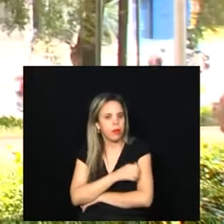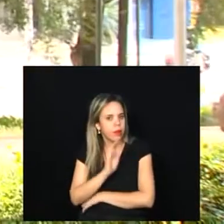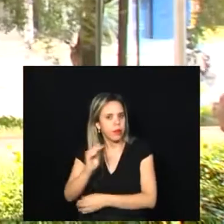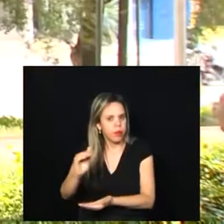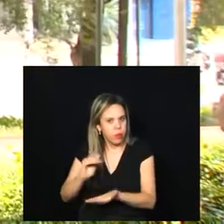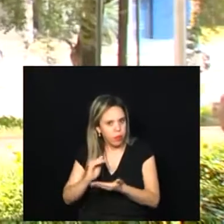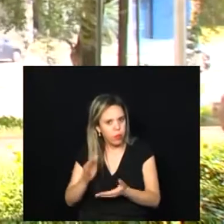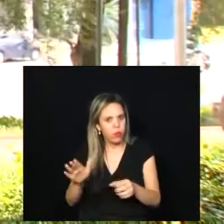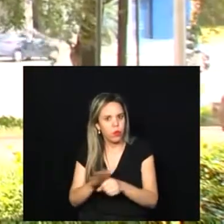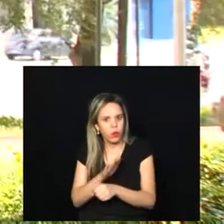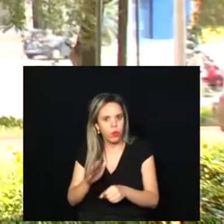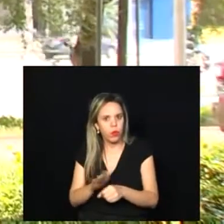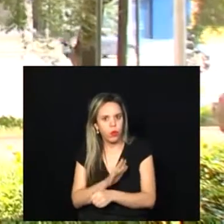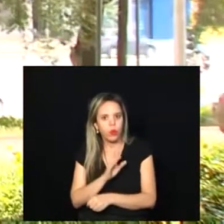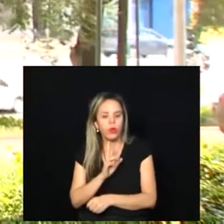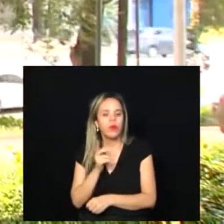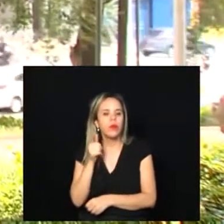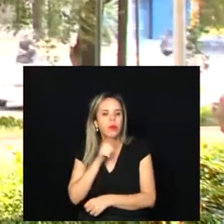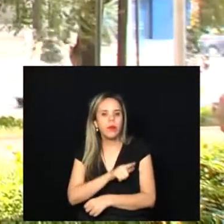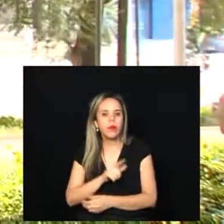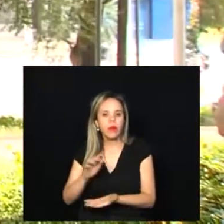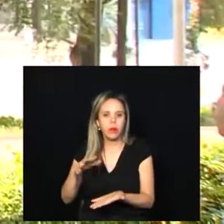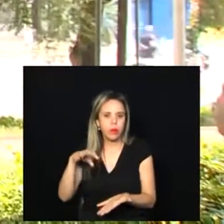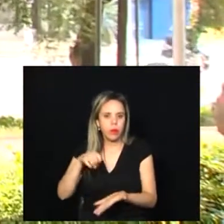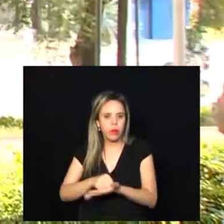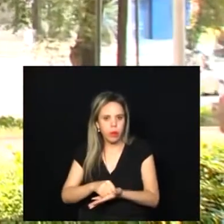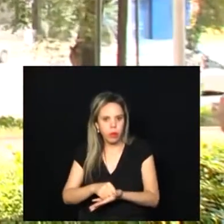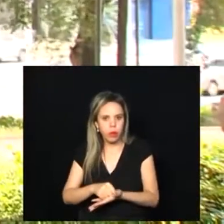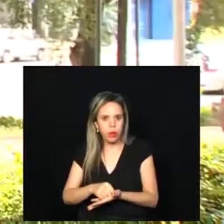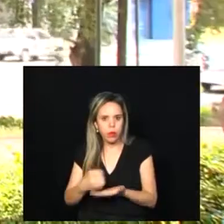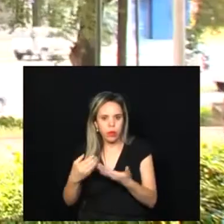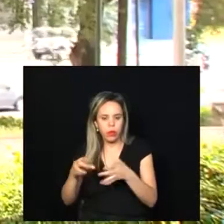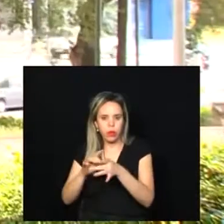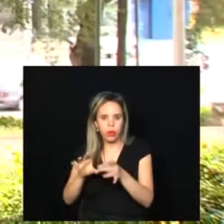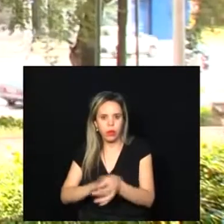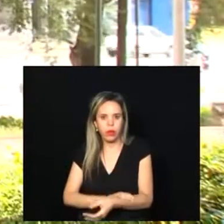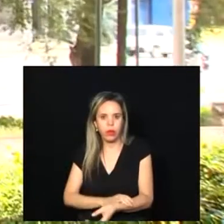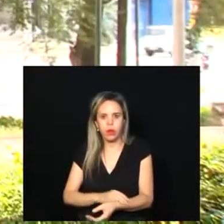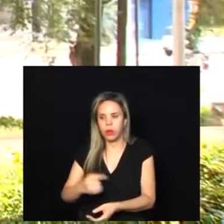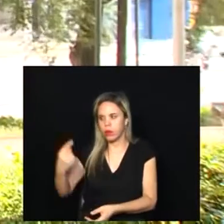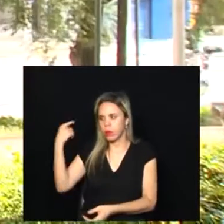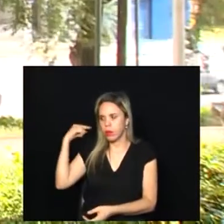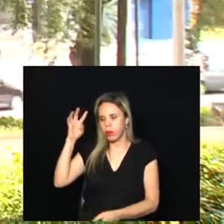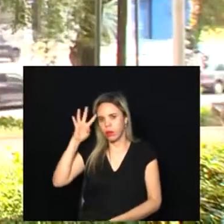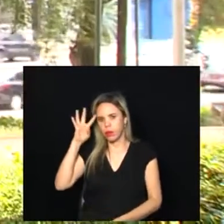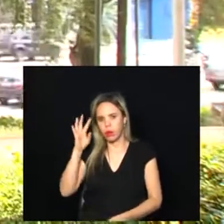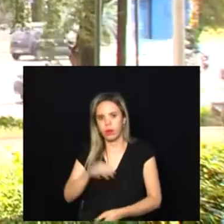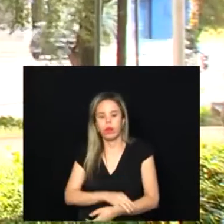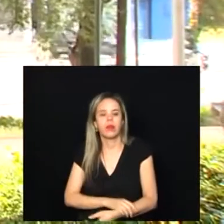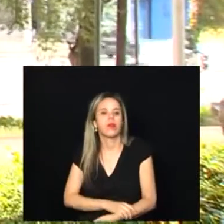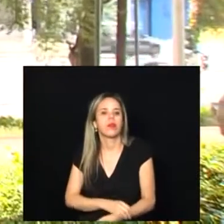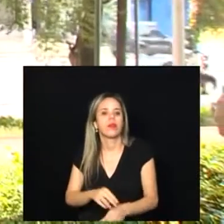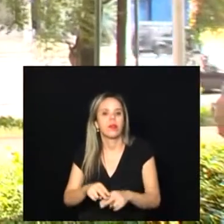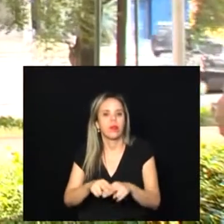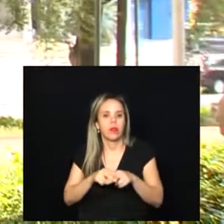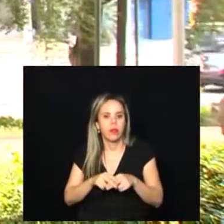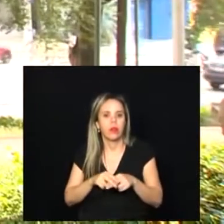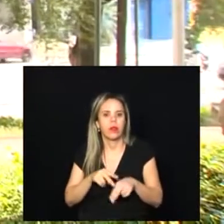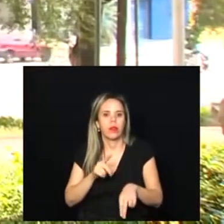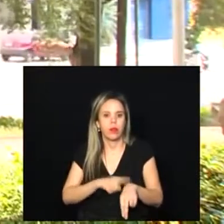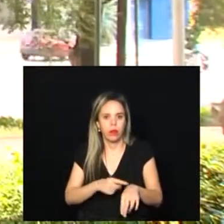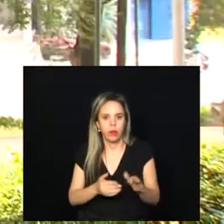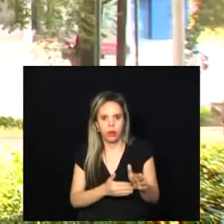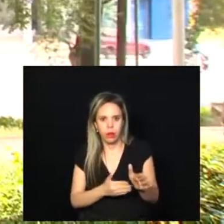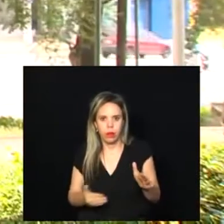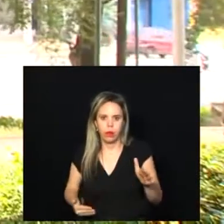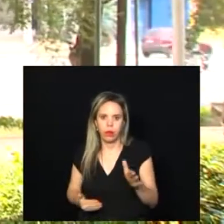foram preenchidas as 13 mil doses que foram disponibilizadas na última quarta-feira. Portanto,